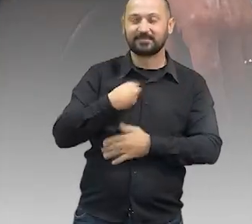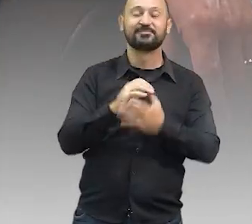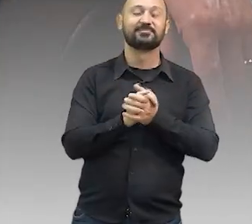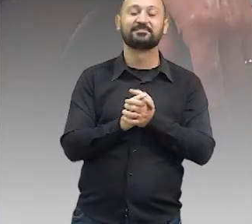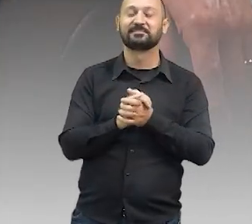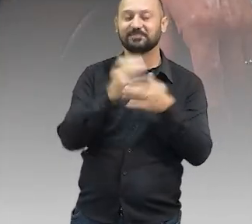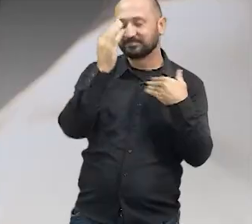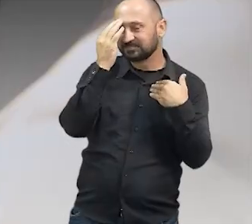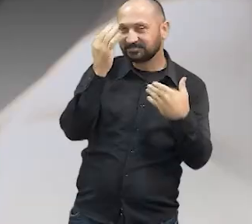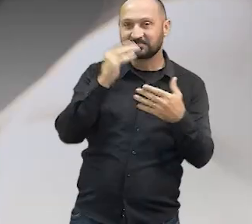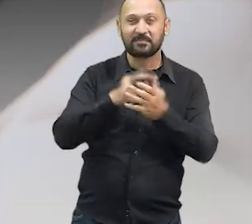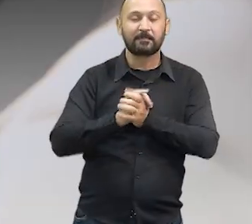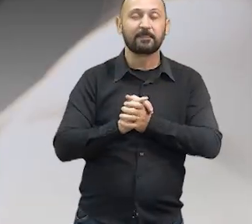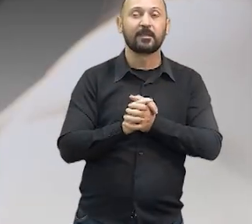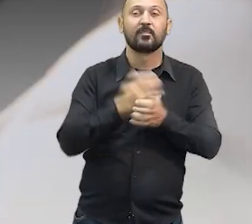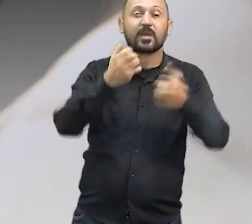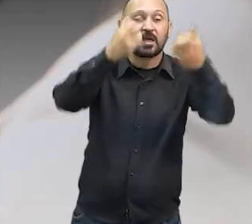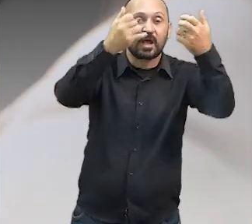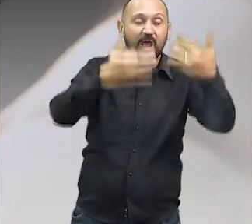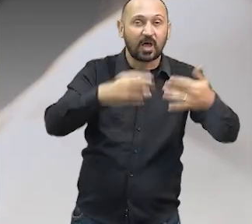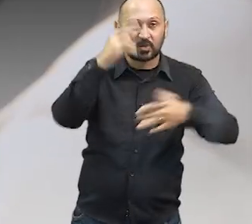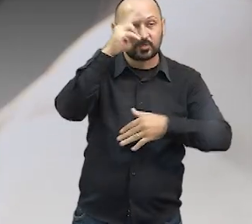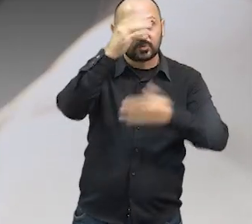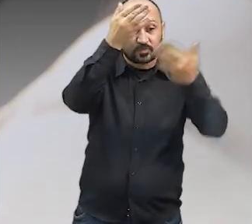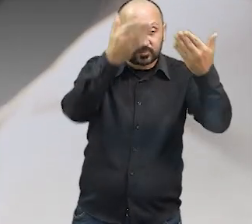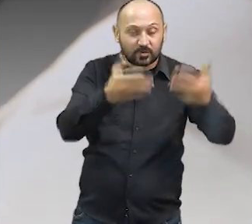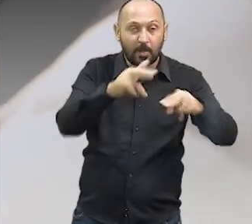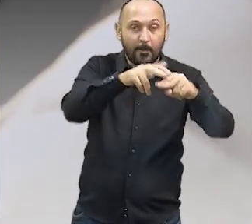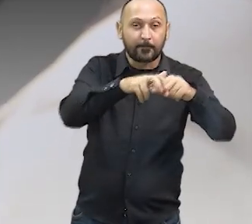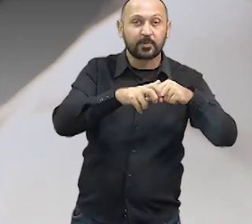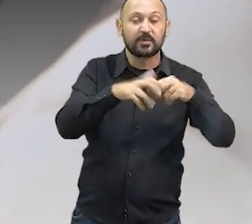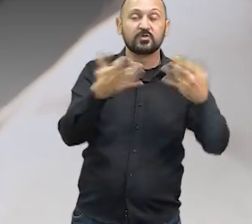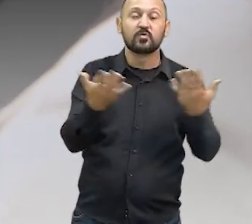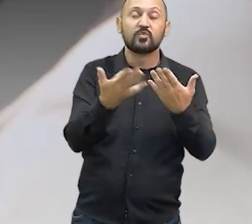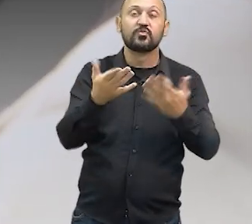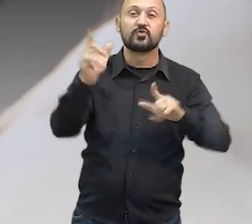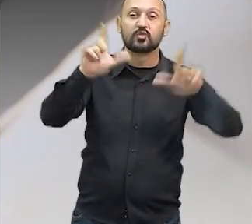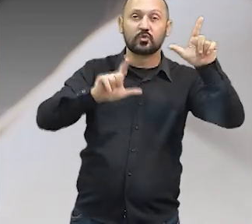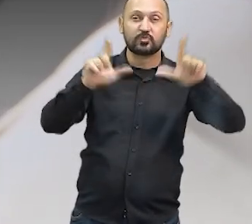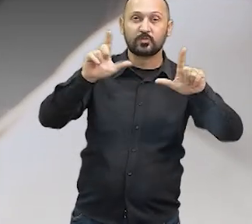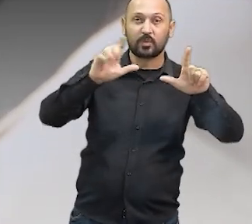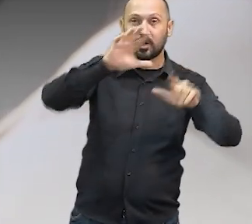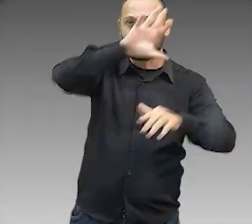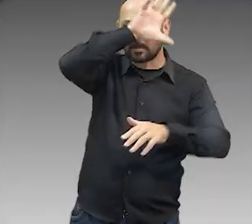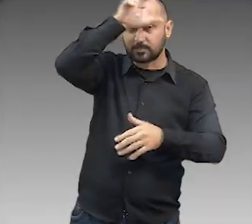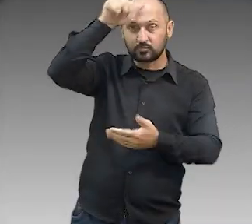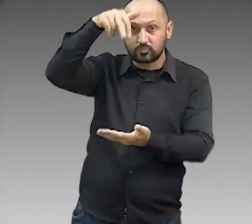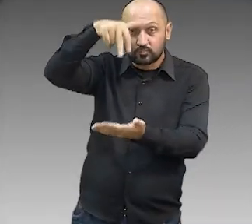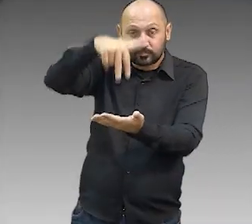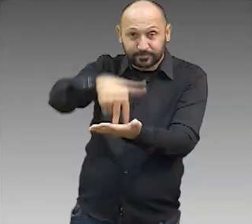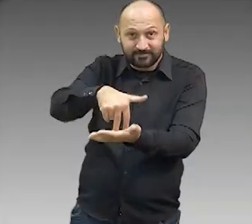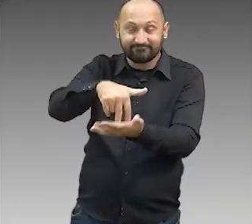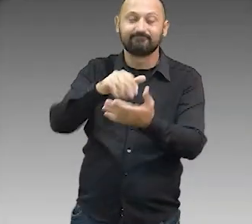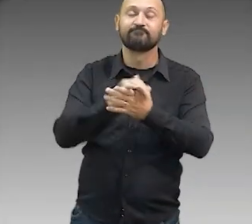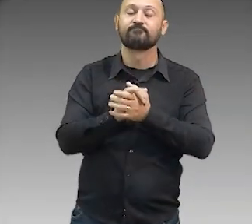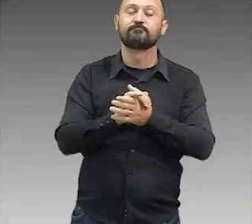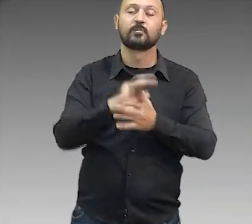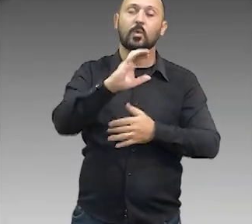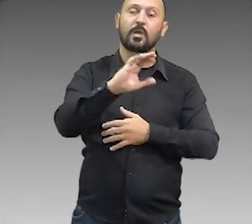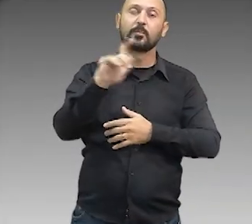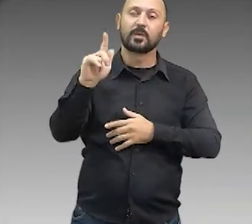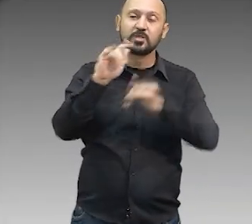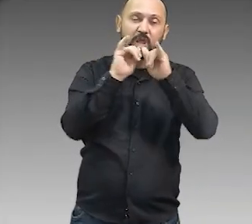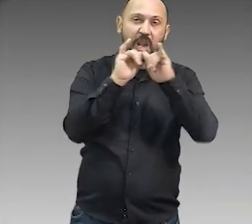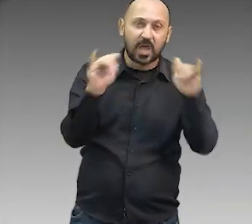Muito obrigado. Bom, eu quero contar a sua história, é para isso que o programa Personalidades existe. O Campo Grande